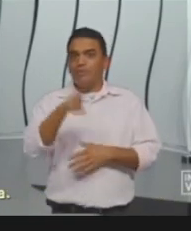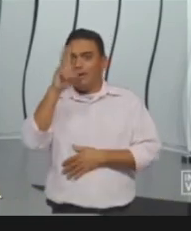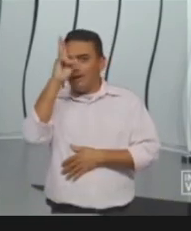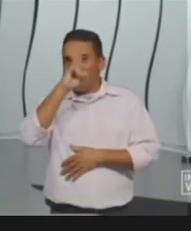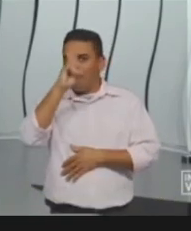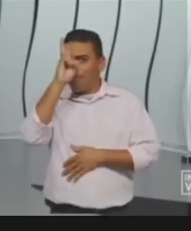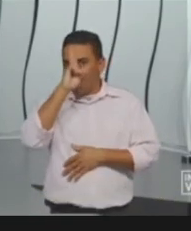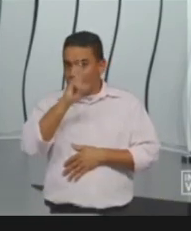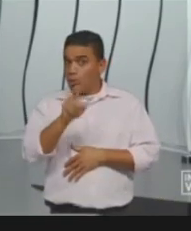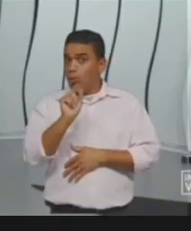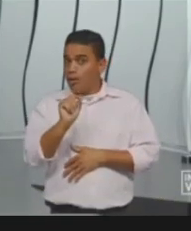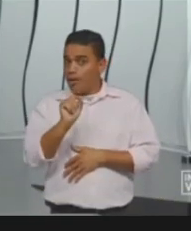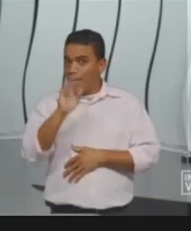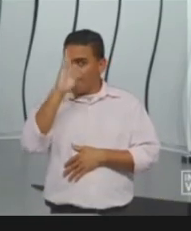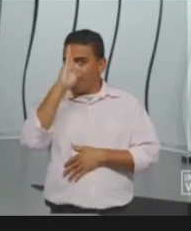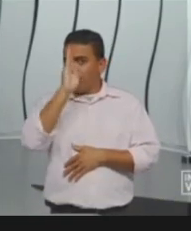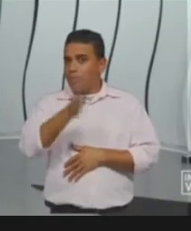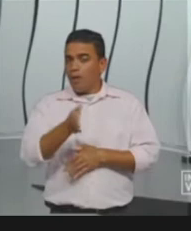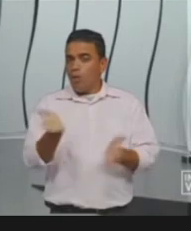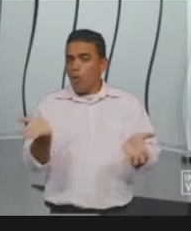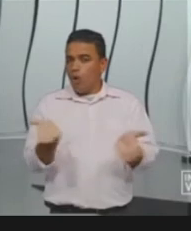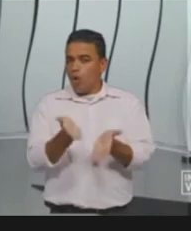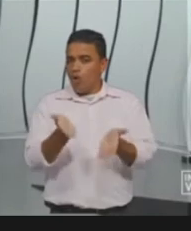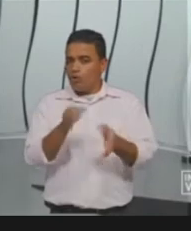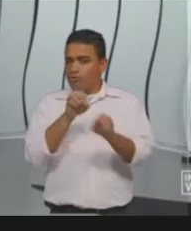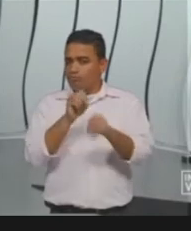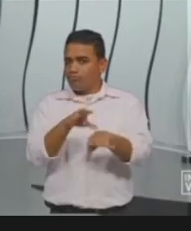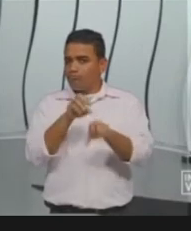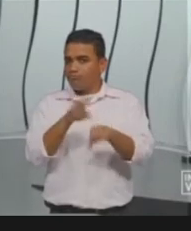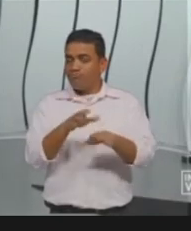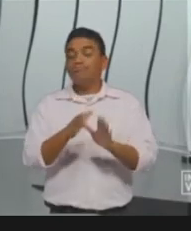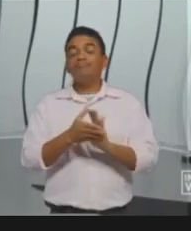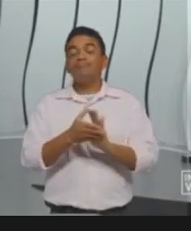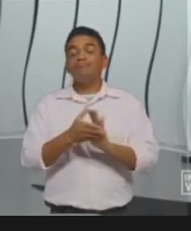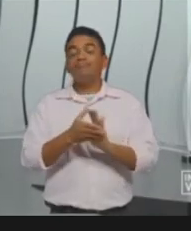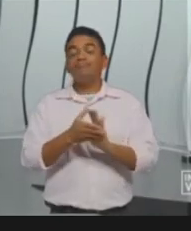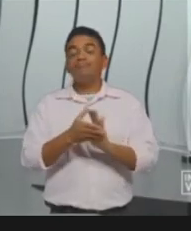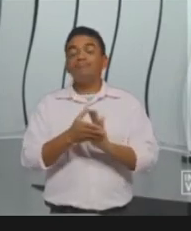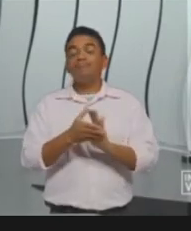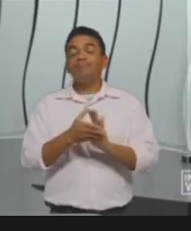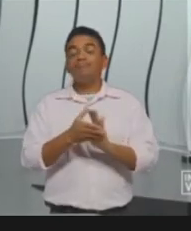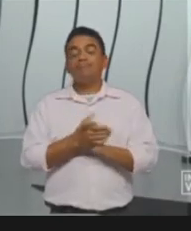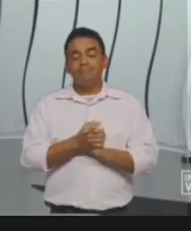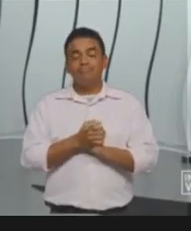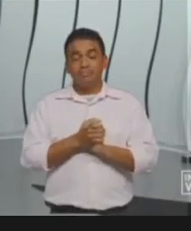que o principal que nós vimos hoje foi a classificação dos seres vivos,